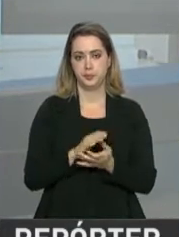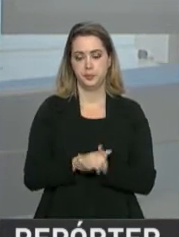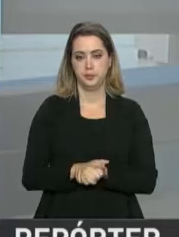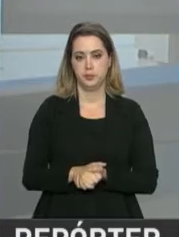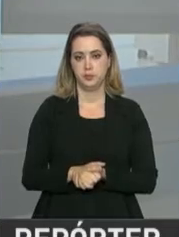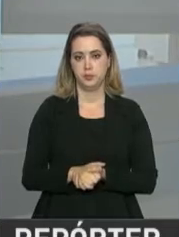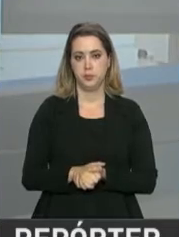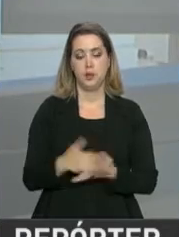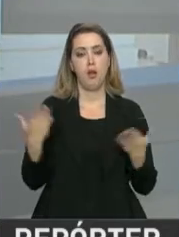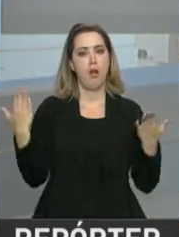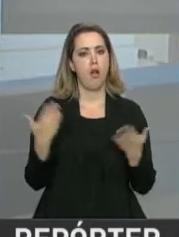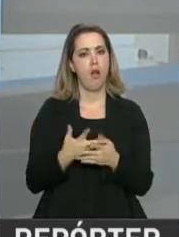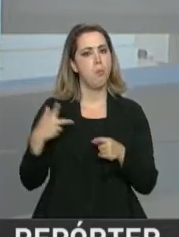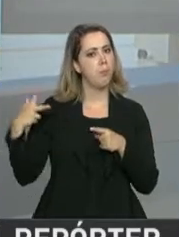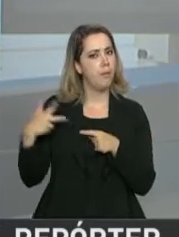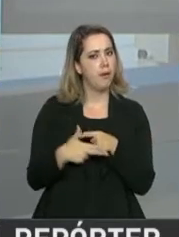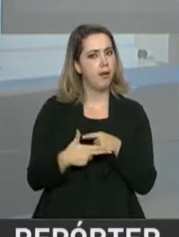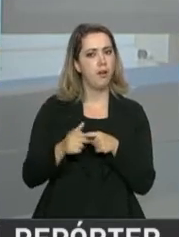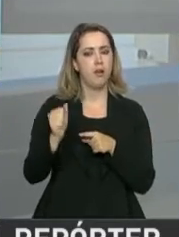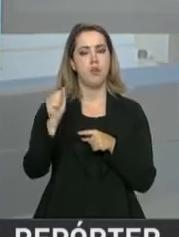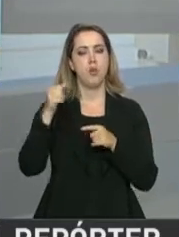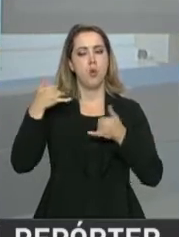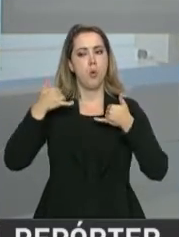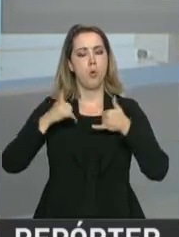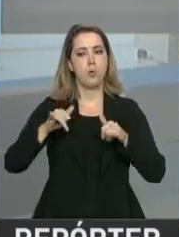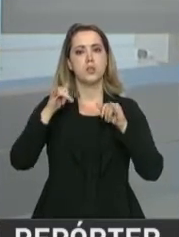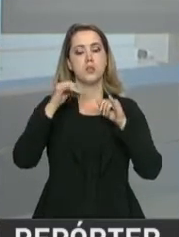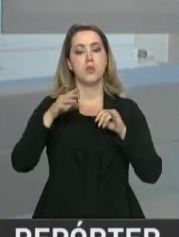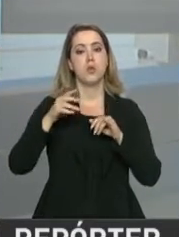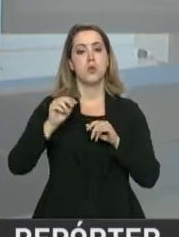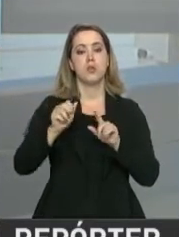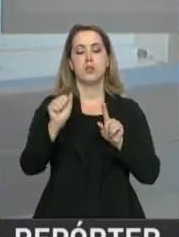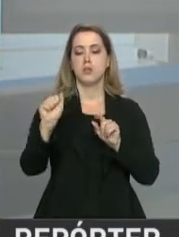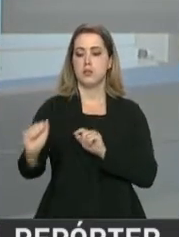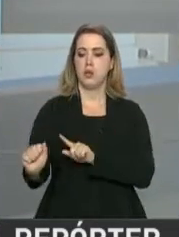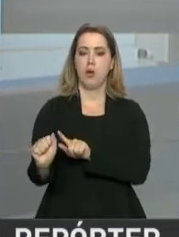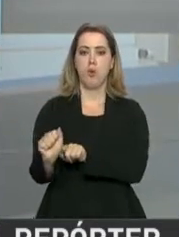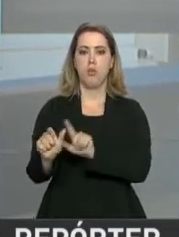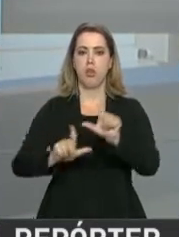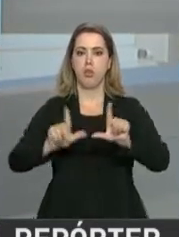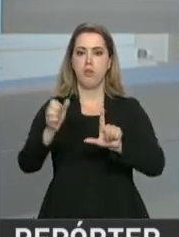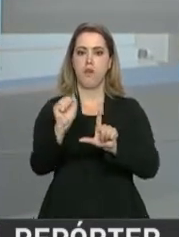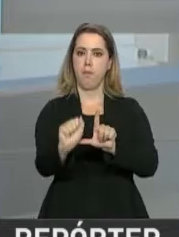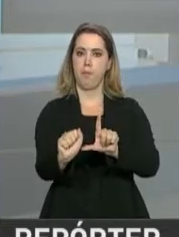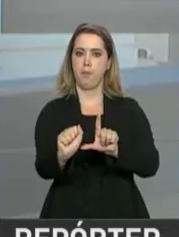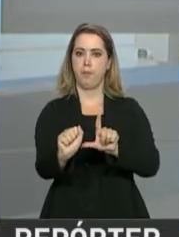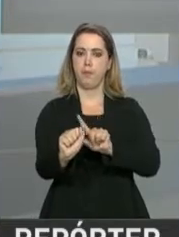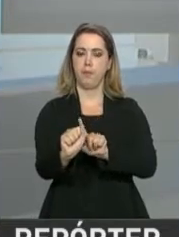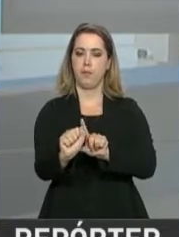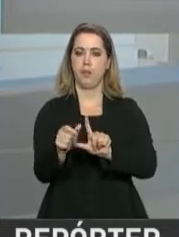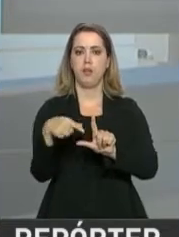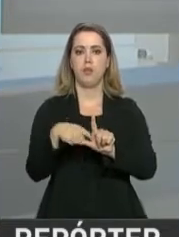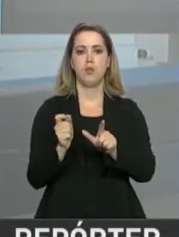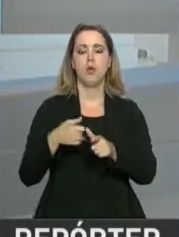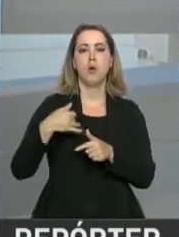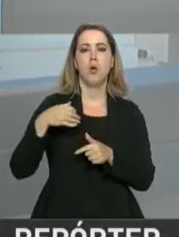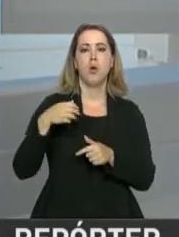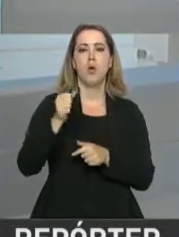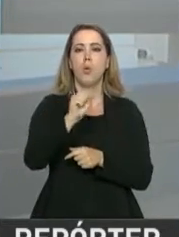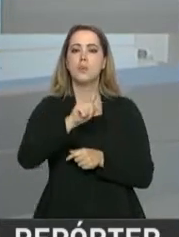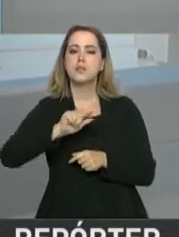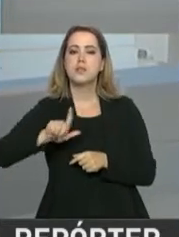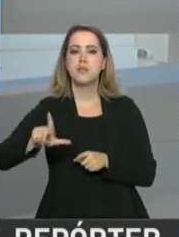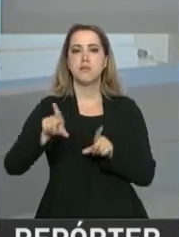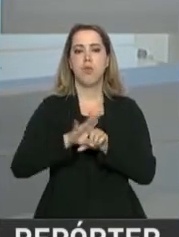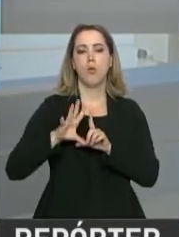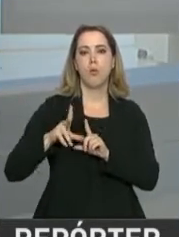de desligamento da TV analógica em Brasília e no entorno será feito em etapas. A previsão era de que o sinal passasse a ser